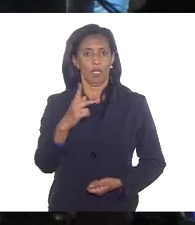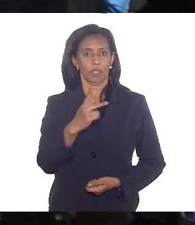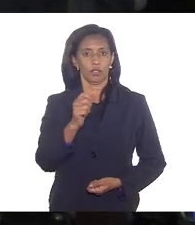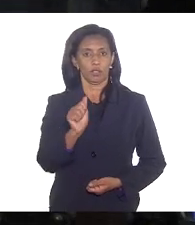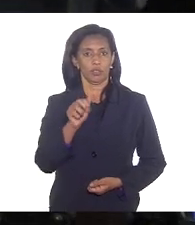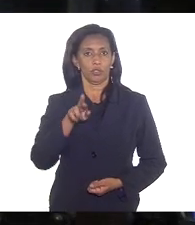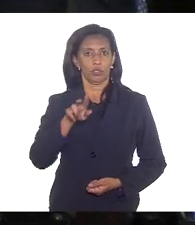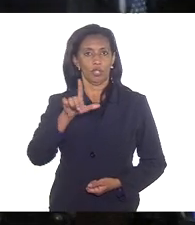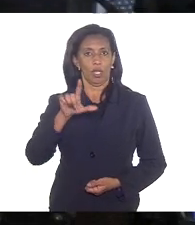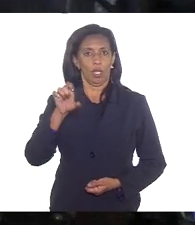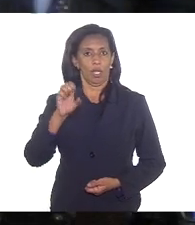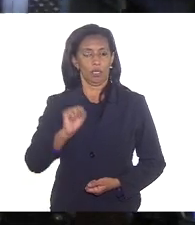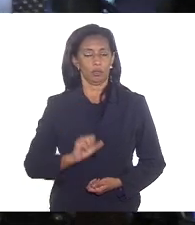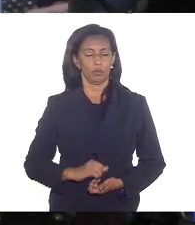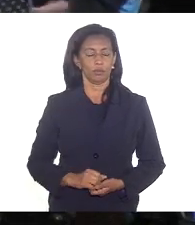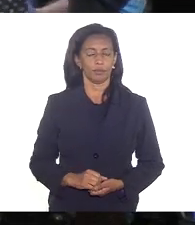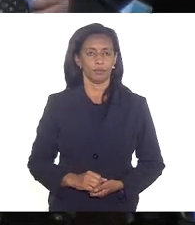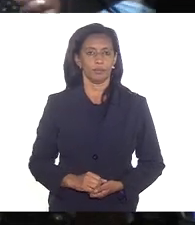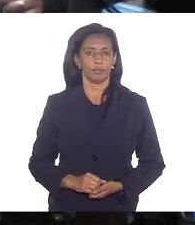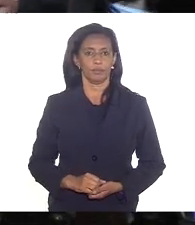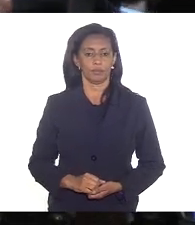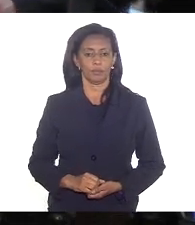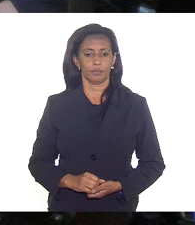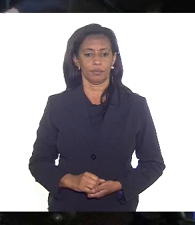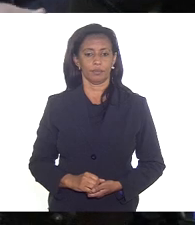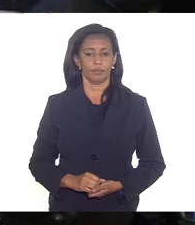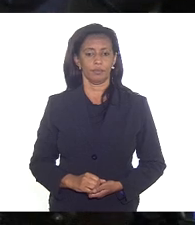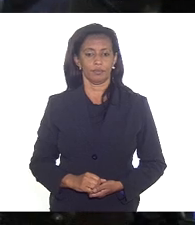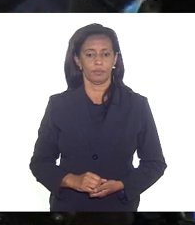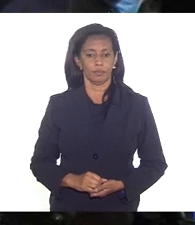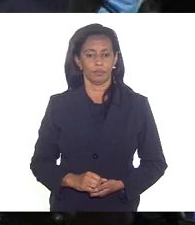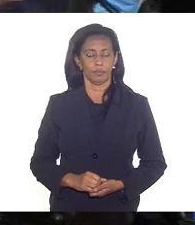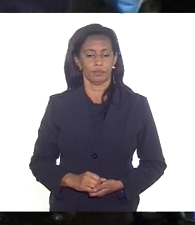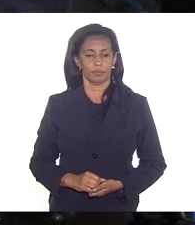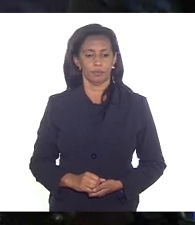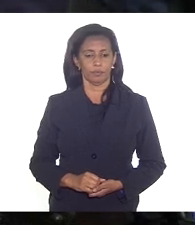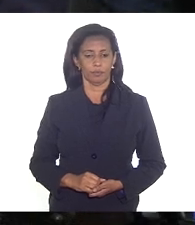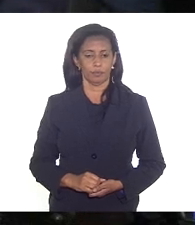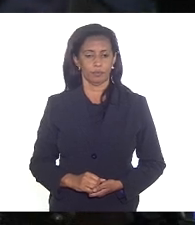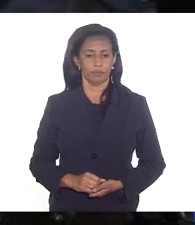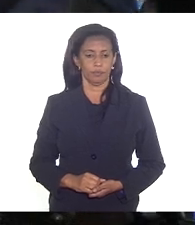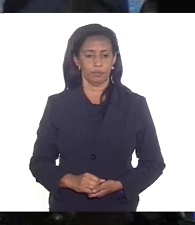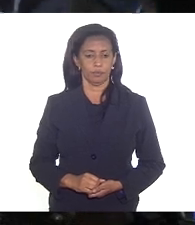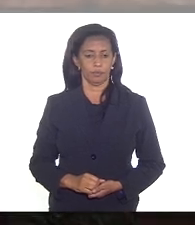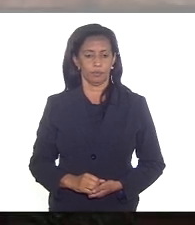Batista o deputado chá de Batista